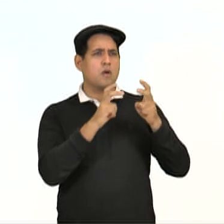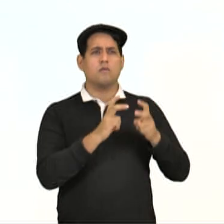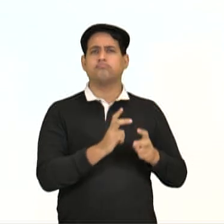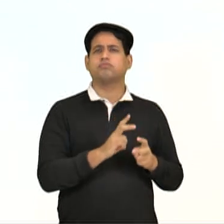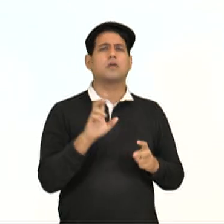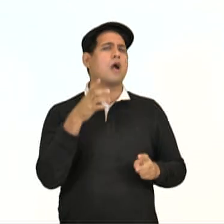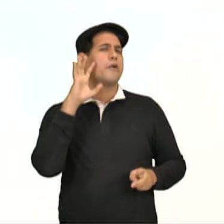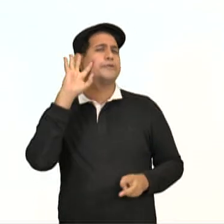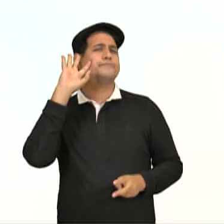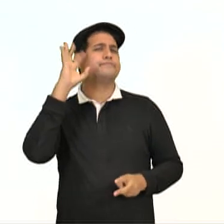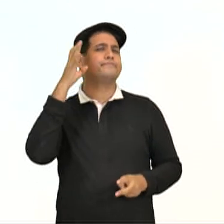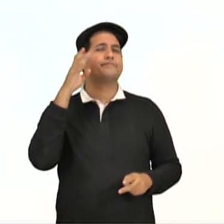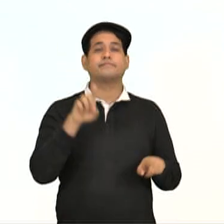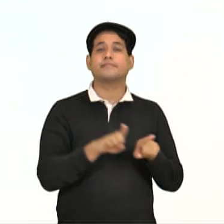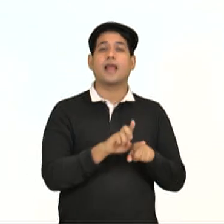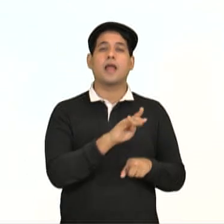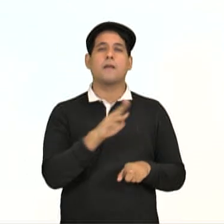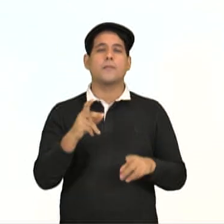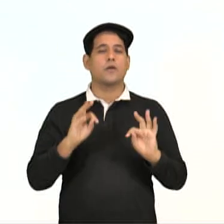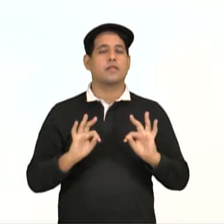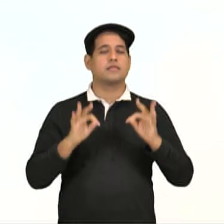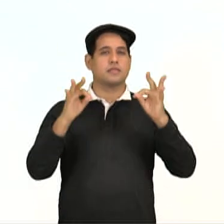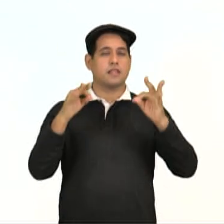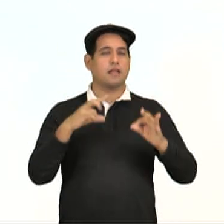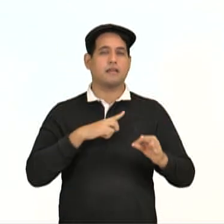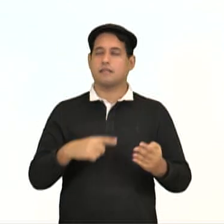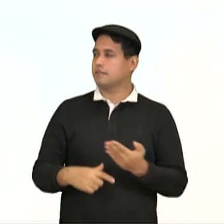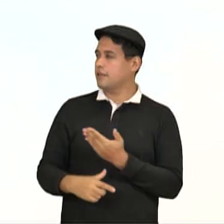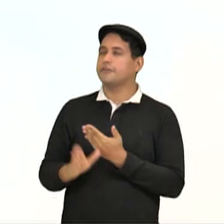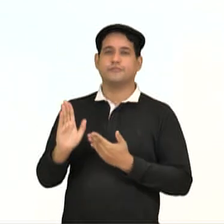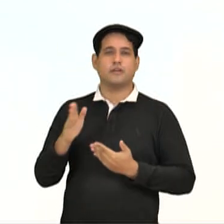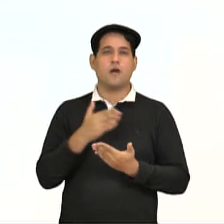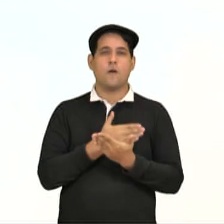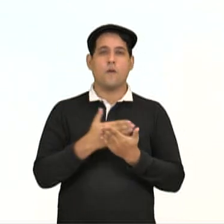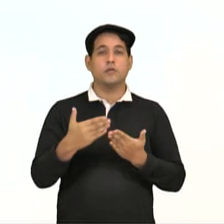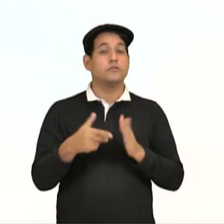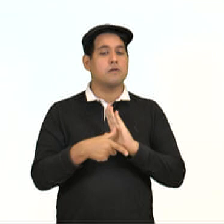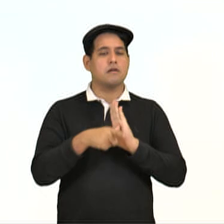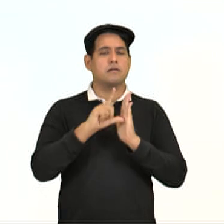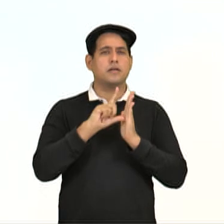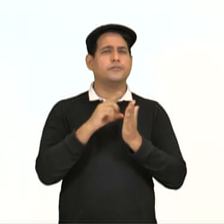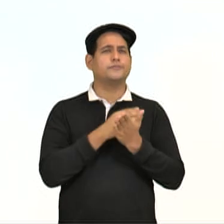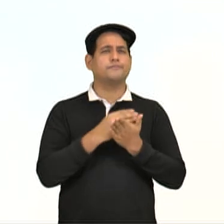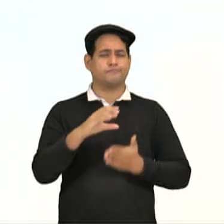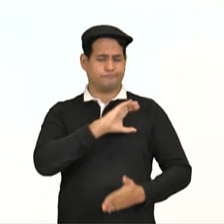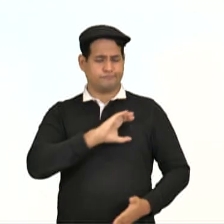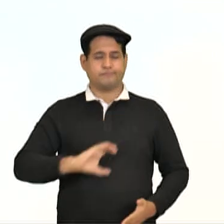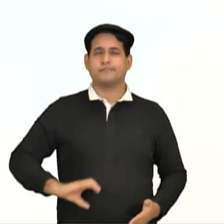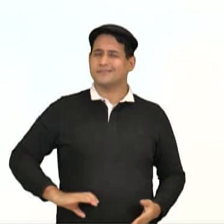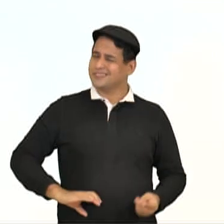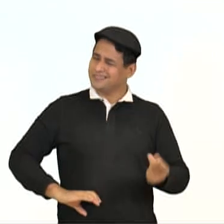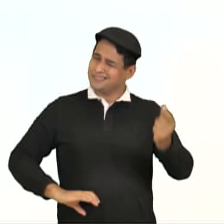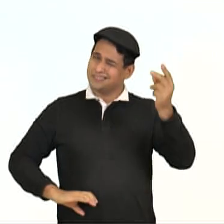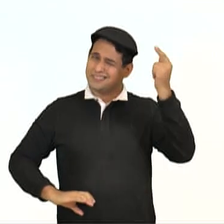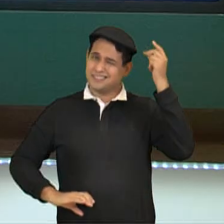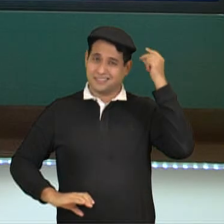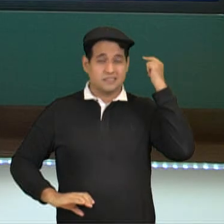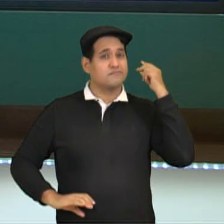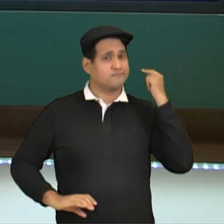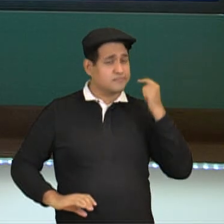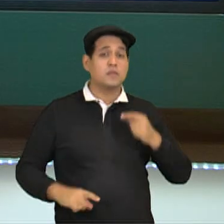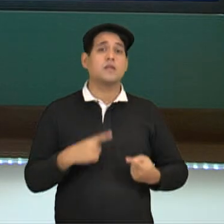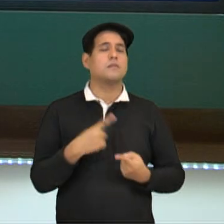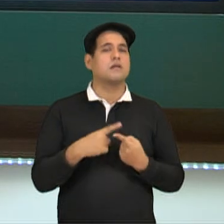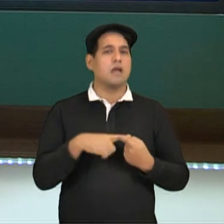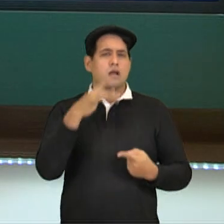os acontecimentos dentro da biotecnologia clássica que já começavam antes mesmo de Cristo. Porque as pessoas elas